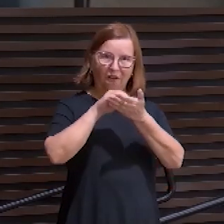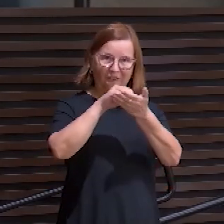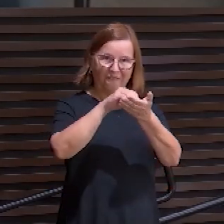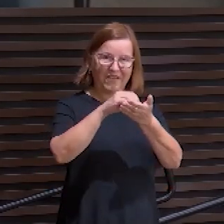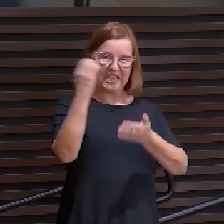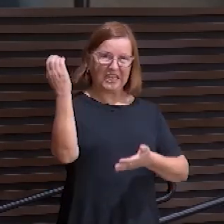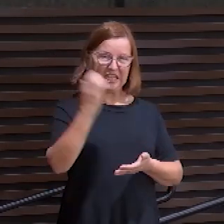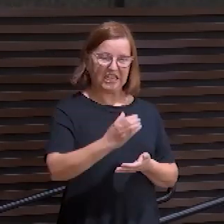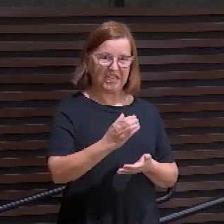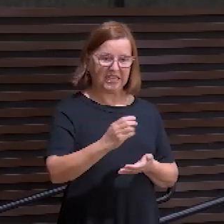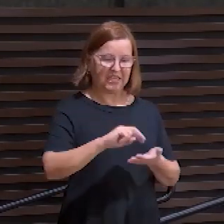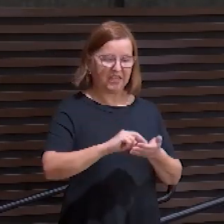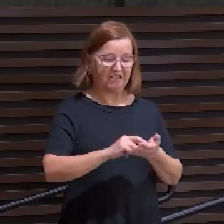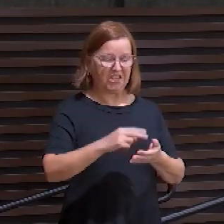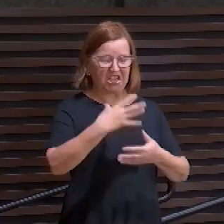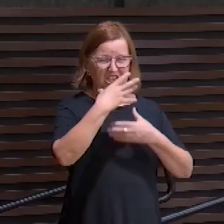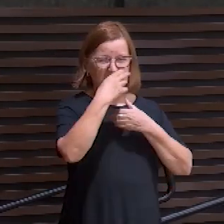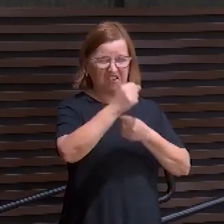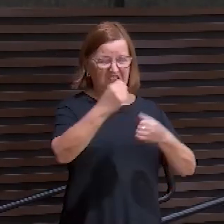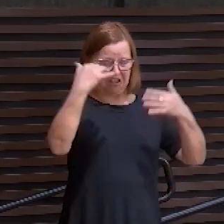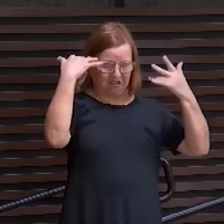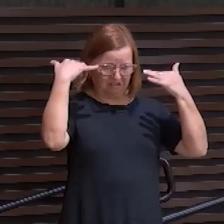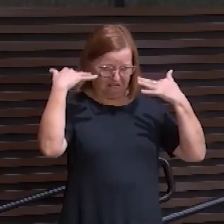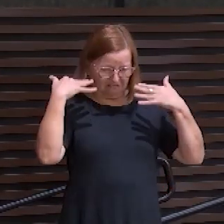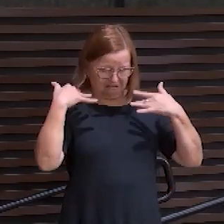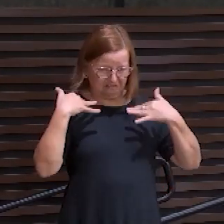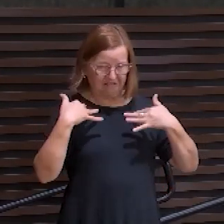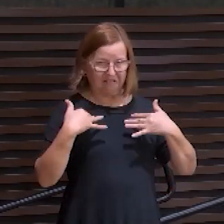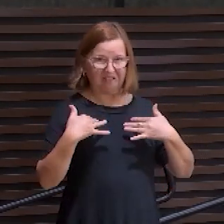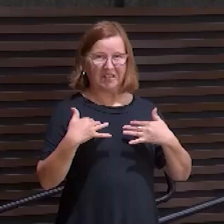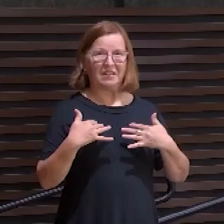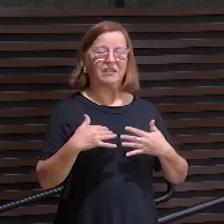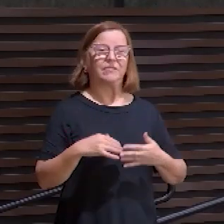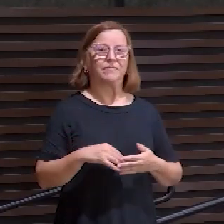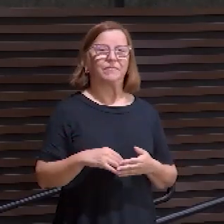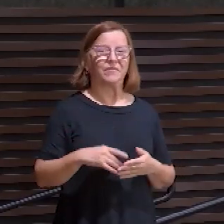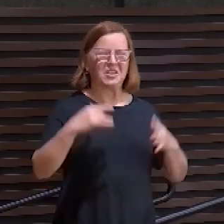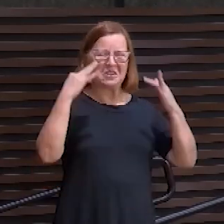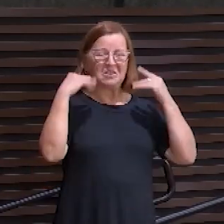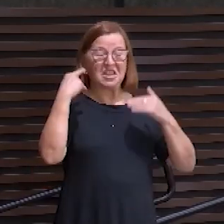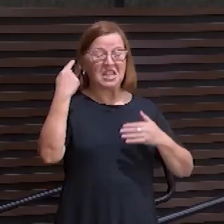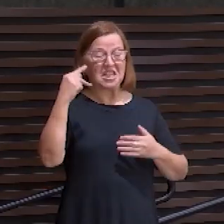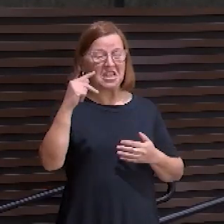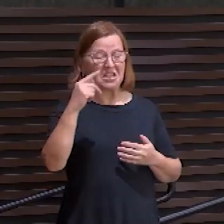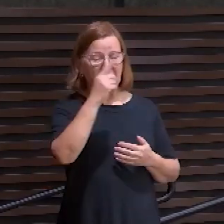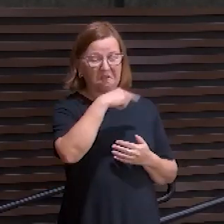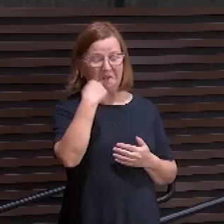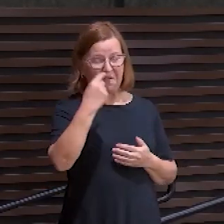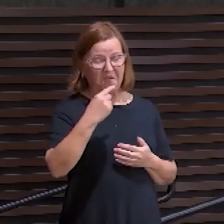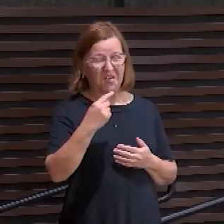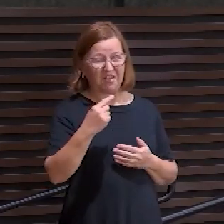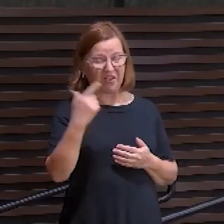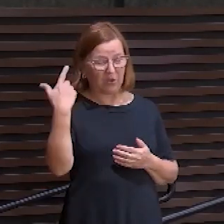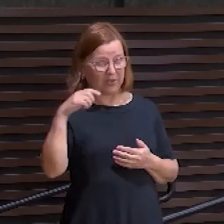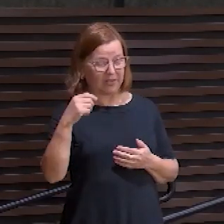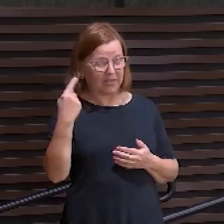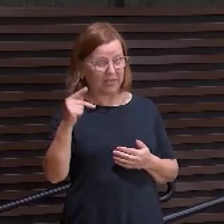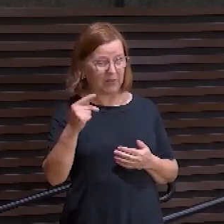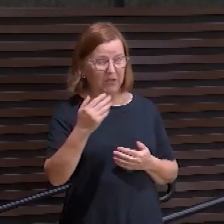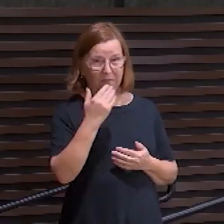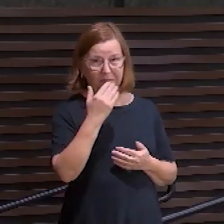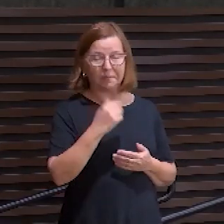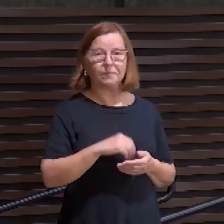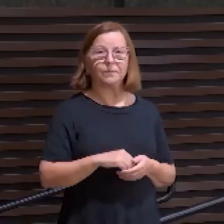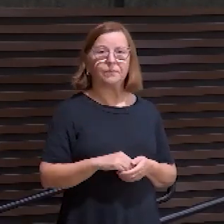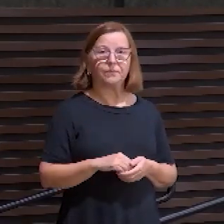do esforço, do suor. Do suor do teu rosto ganharás o teu pão. É a oferta